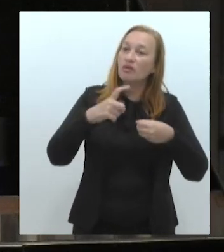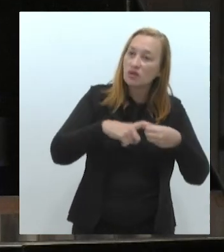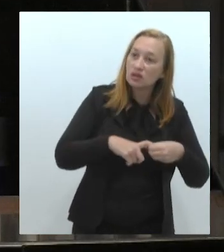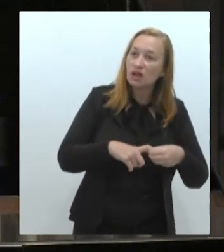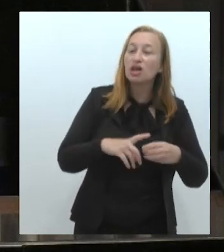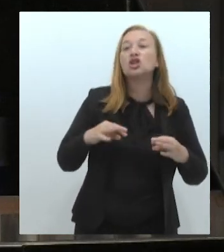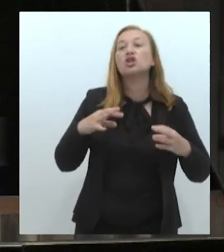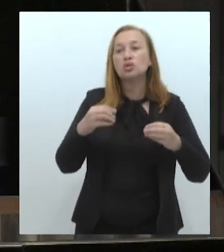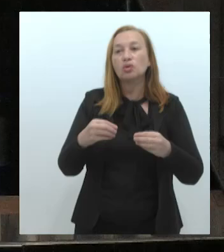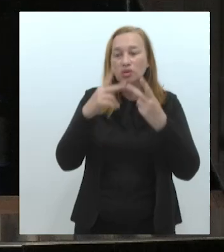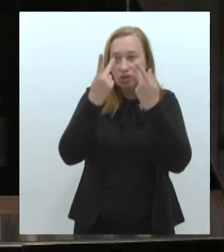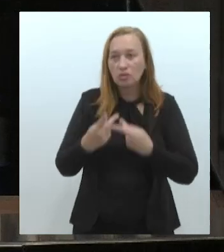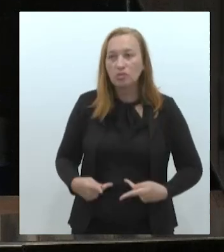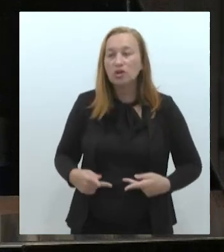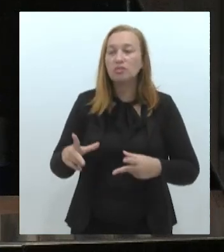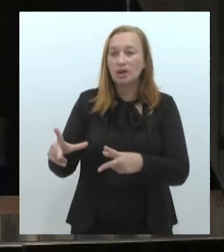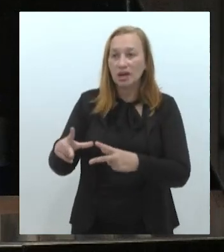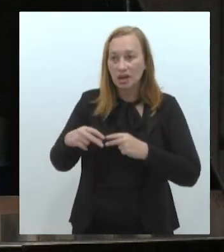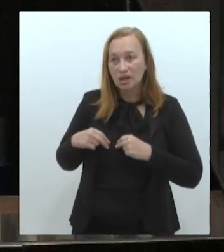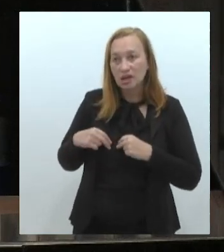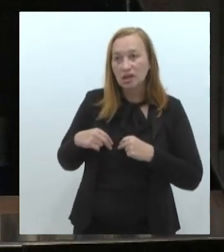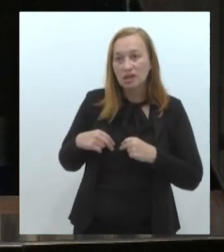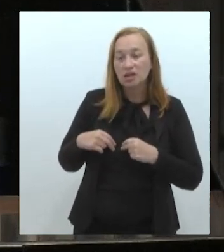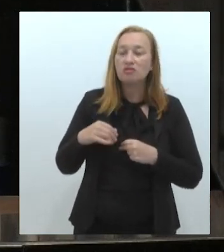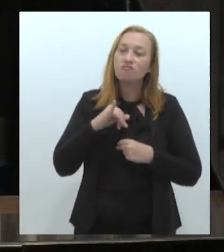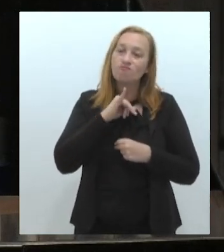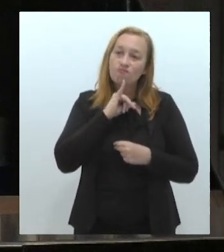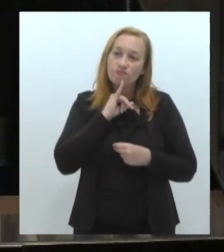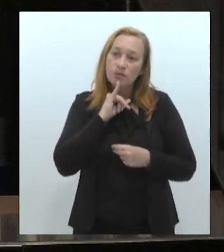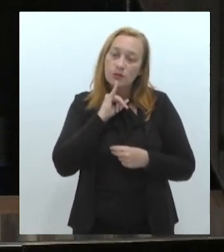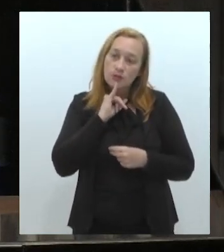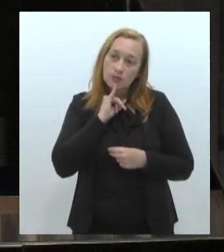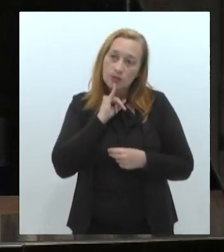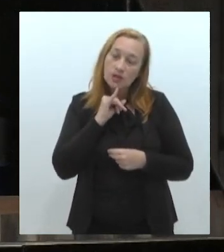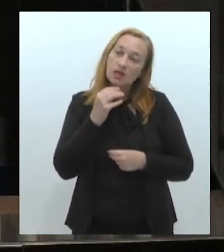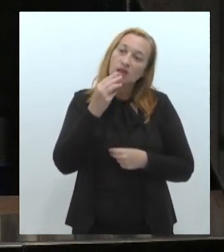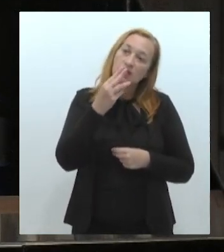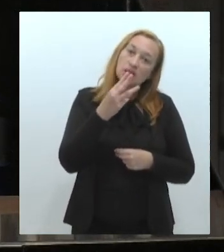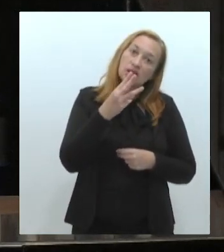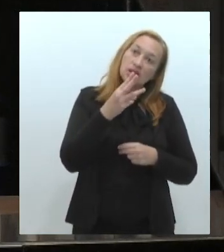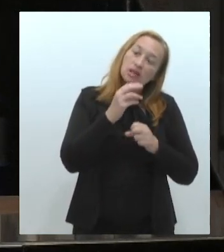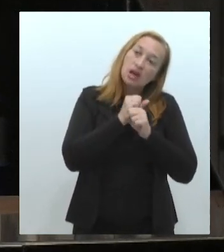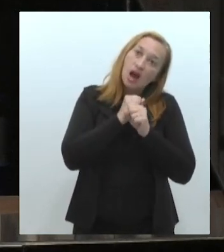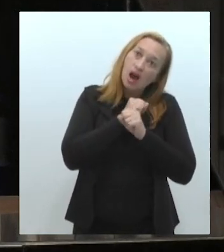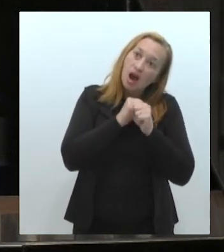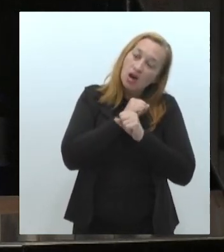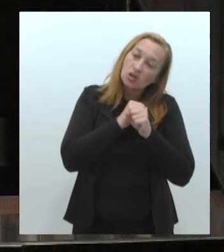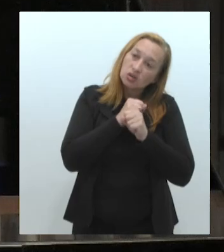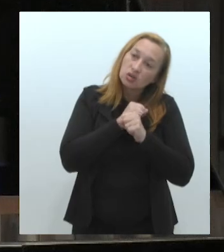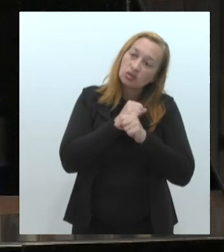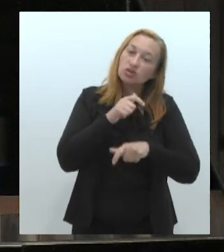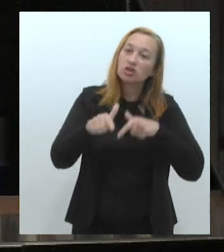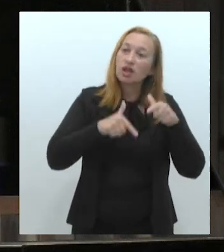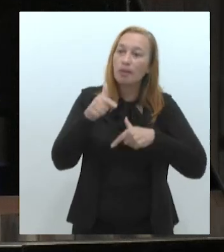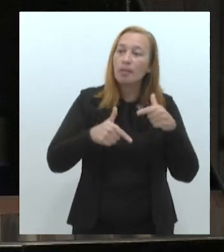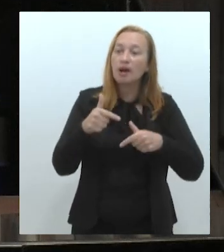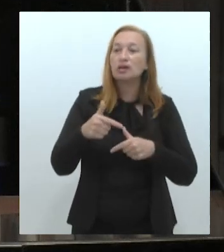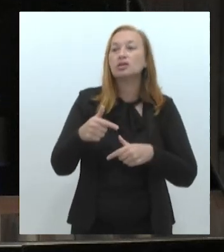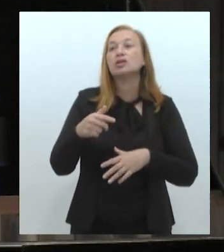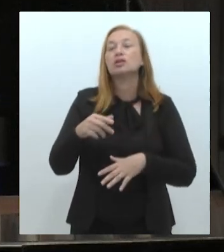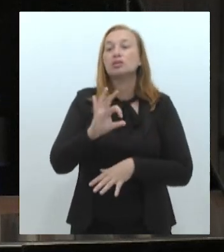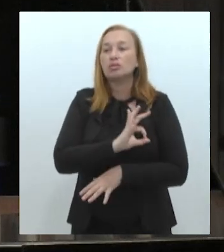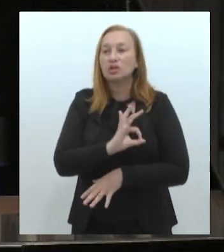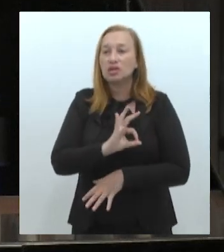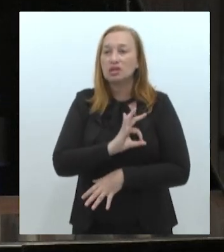que todo ser humano merecia e o que, infelizmente, mais de 3 décadas de operações policiais violentas